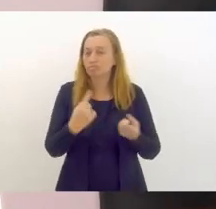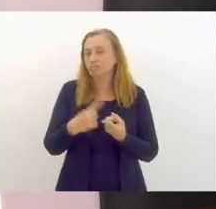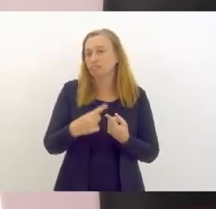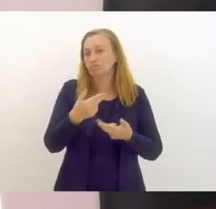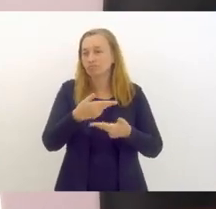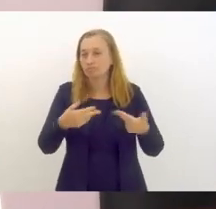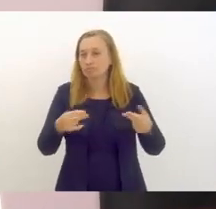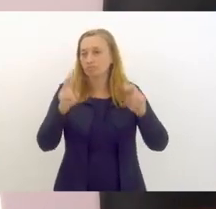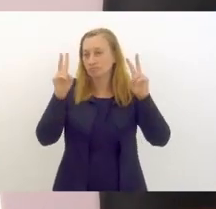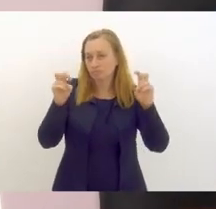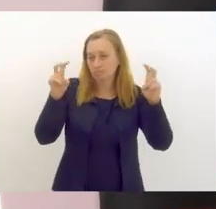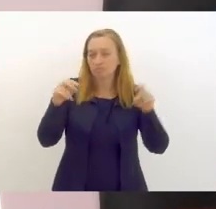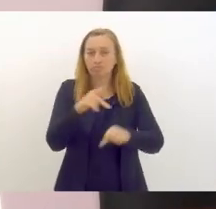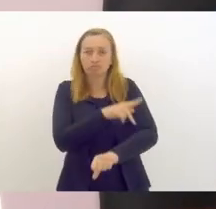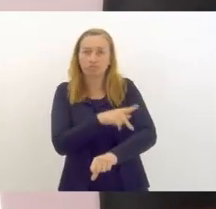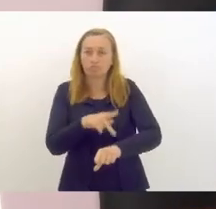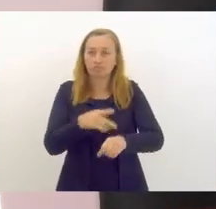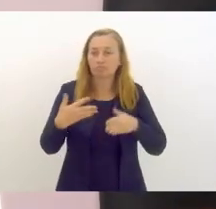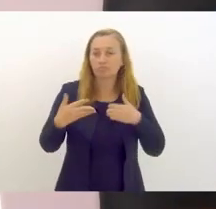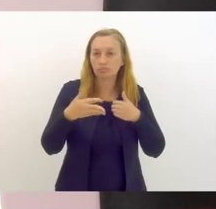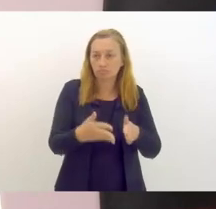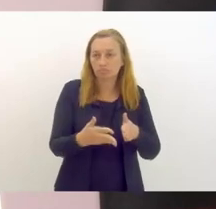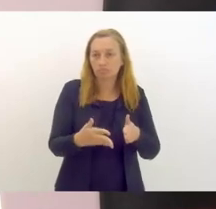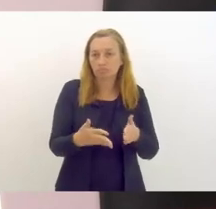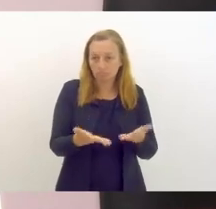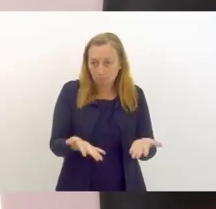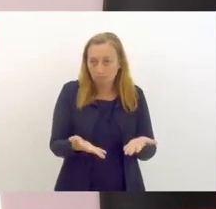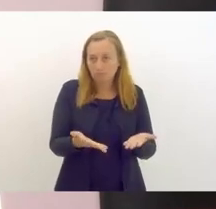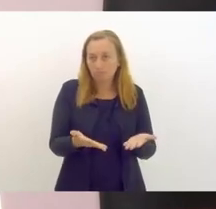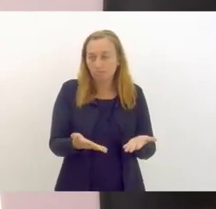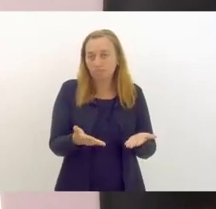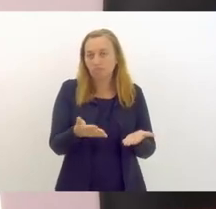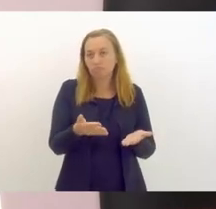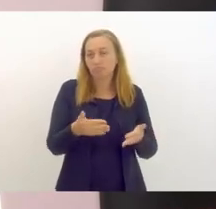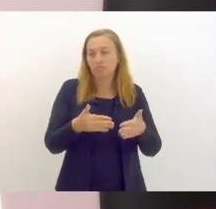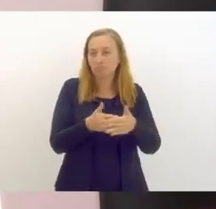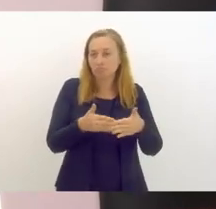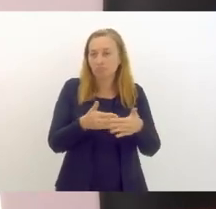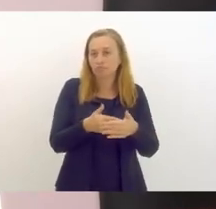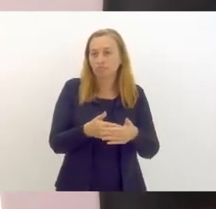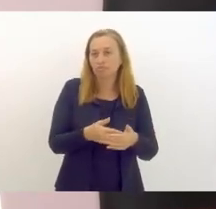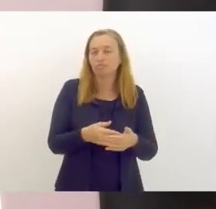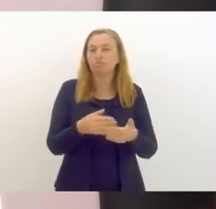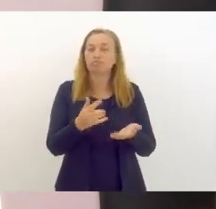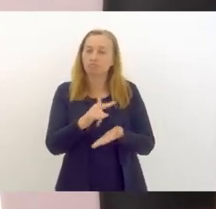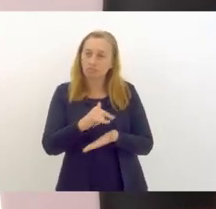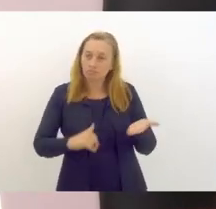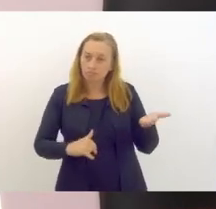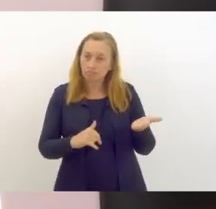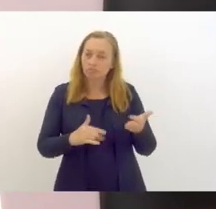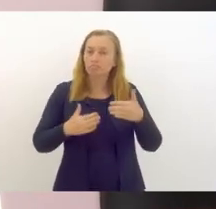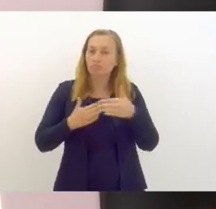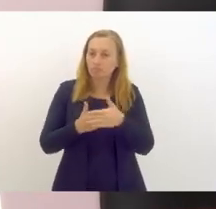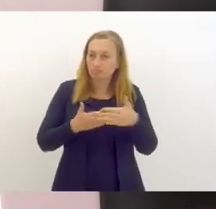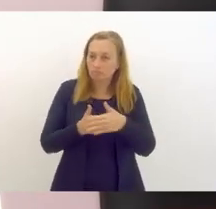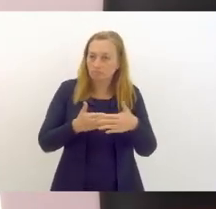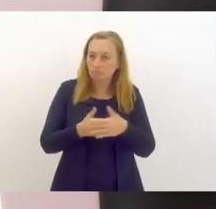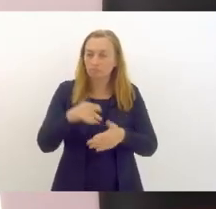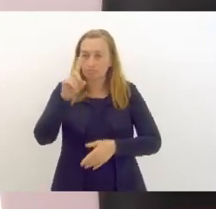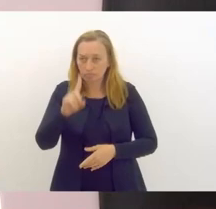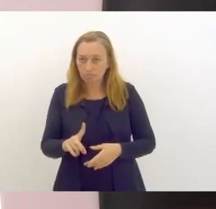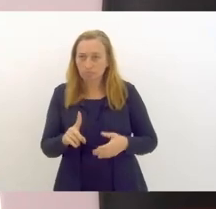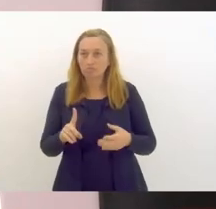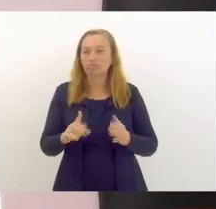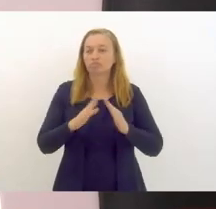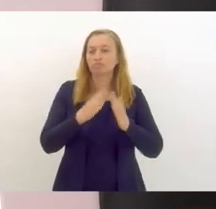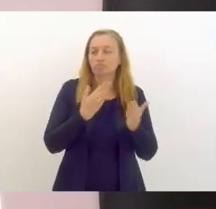questões pedagógicas, né, refletem nisso, e aí se embarreira por causa do termo de cessão e por causa das limitações que o diretor e que a